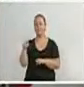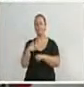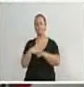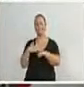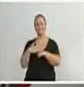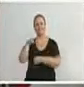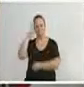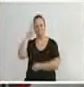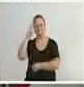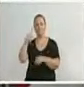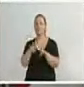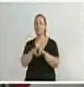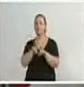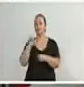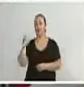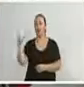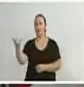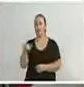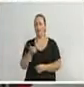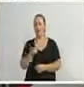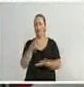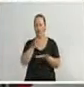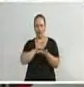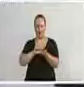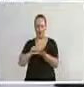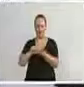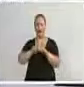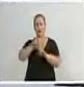também esses dados aqui.